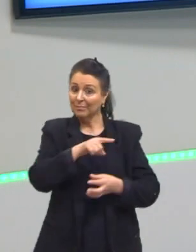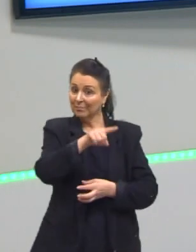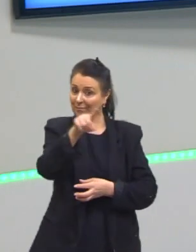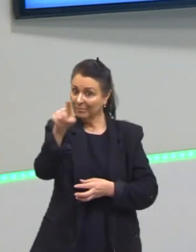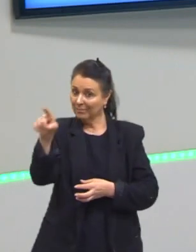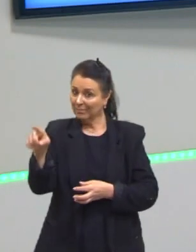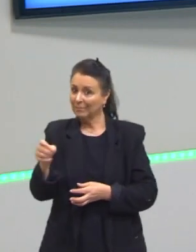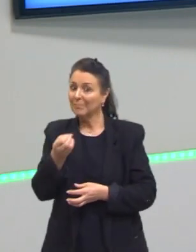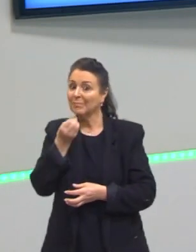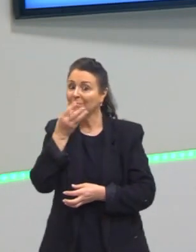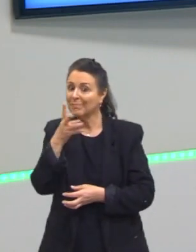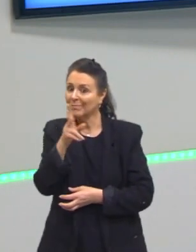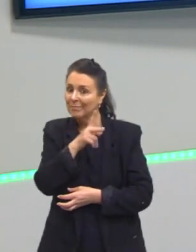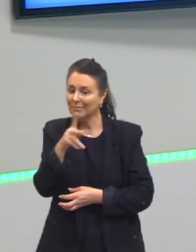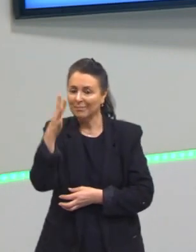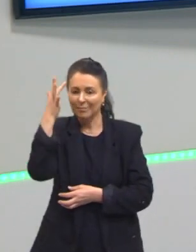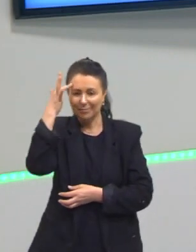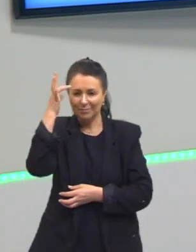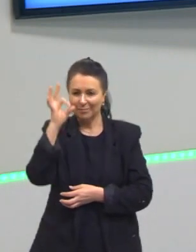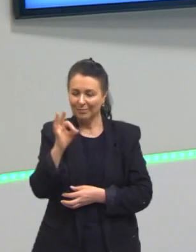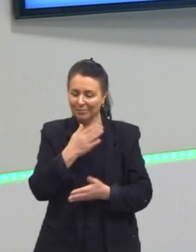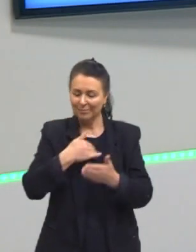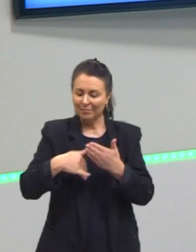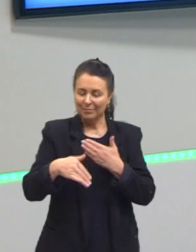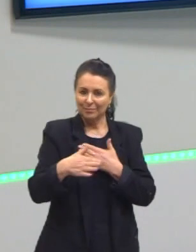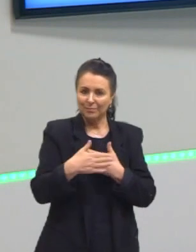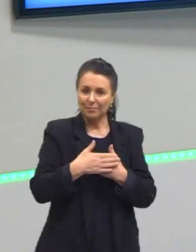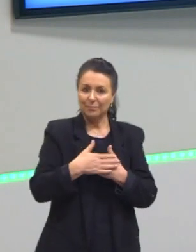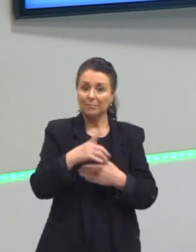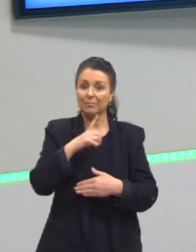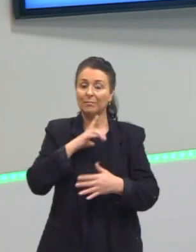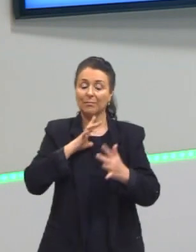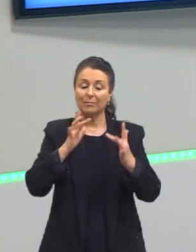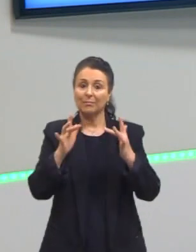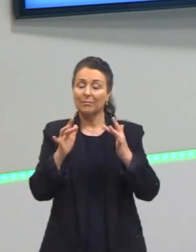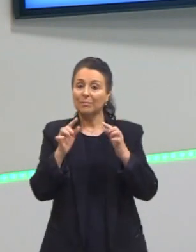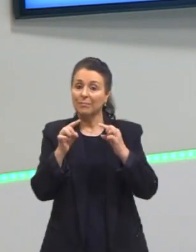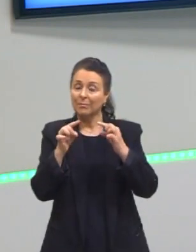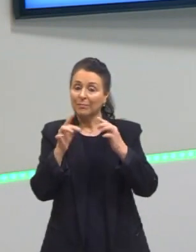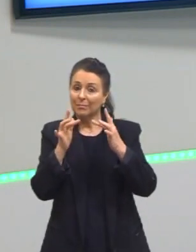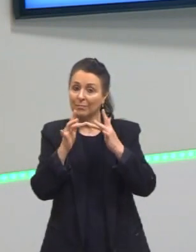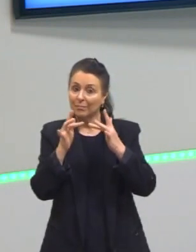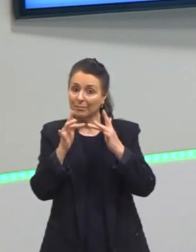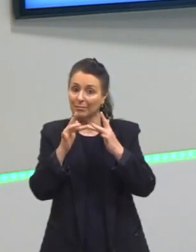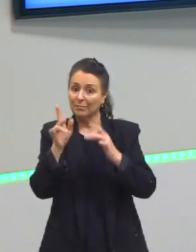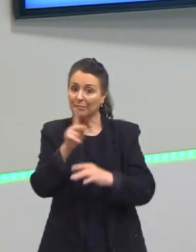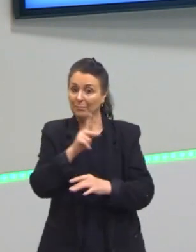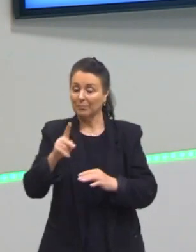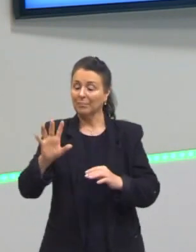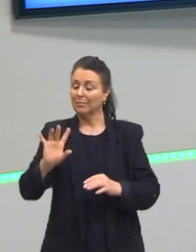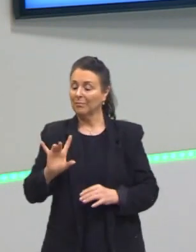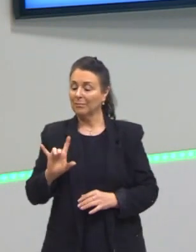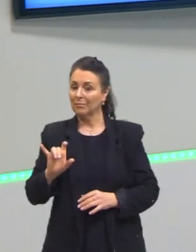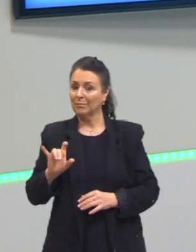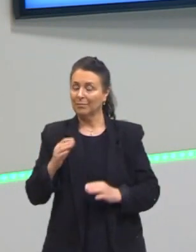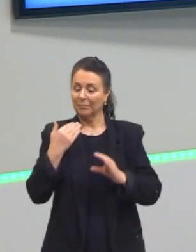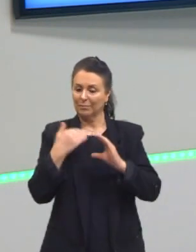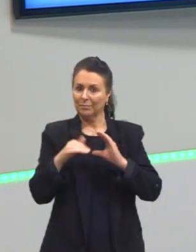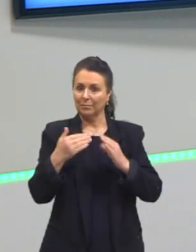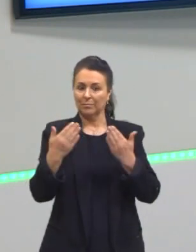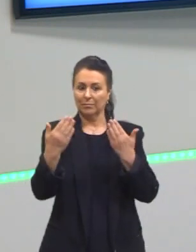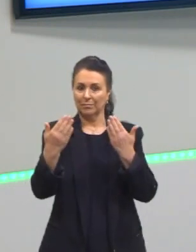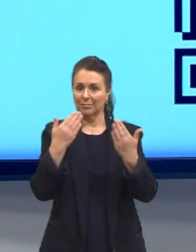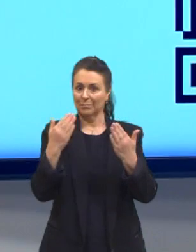contem né Se vocês compreenderam todas elas então eu deixo aqui de novo o insta e o e-mail Se surgir alguma dúvida